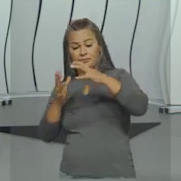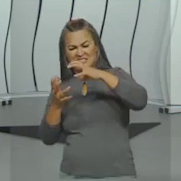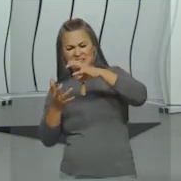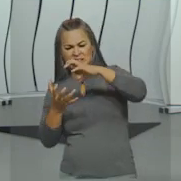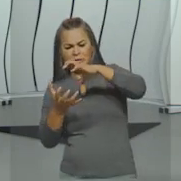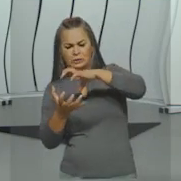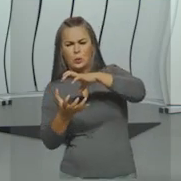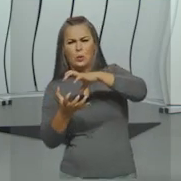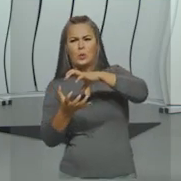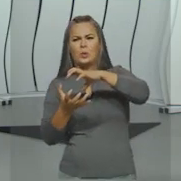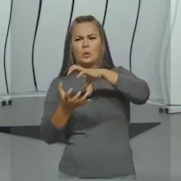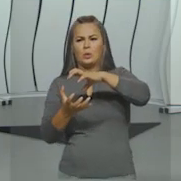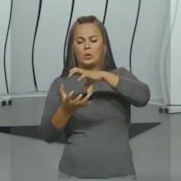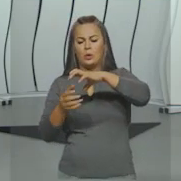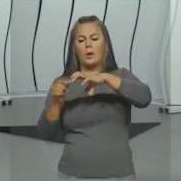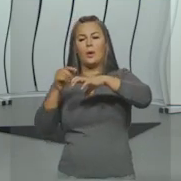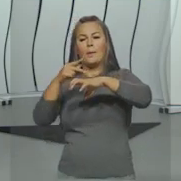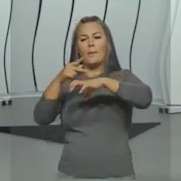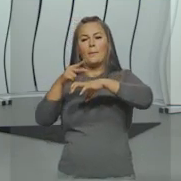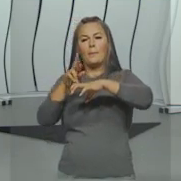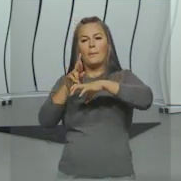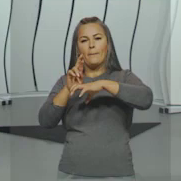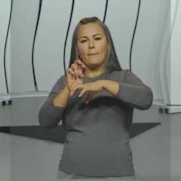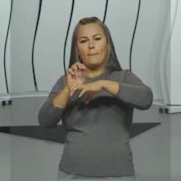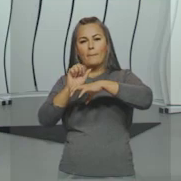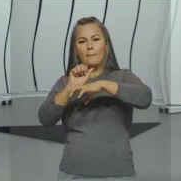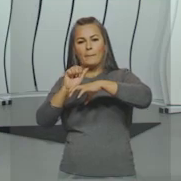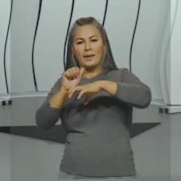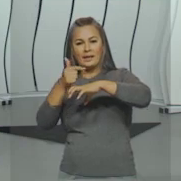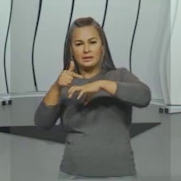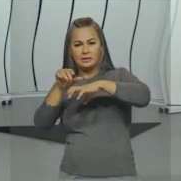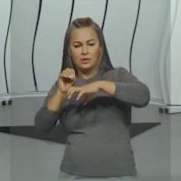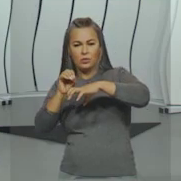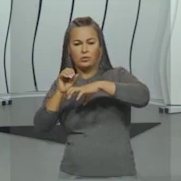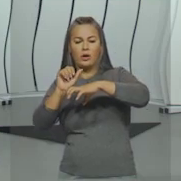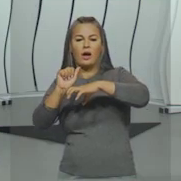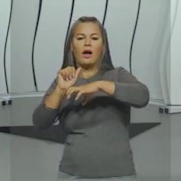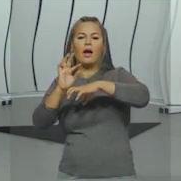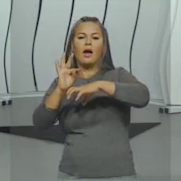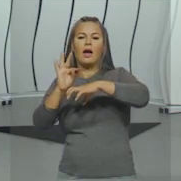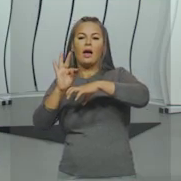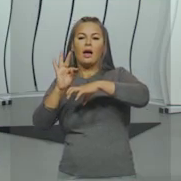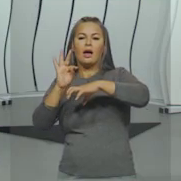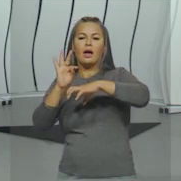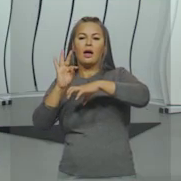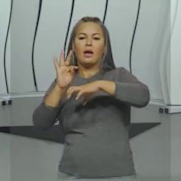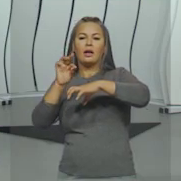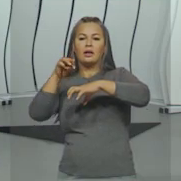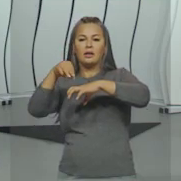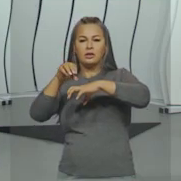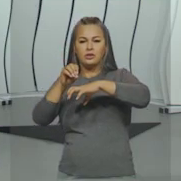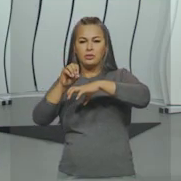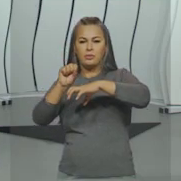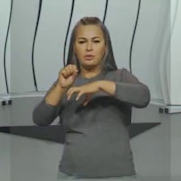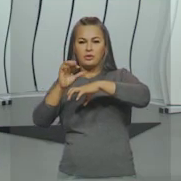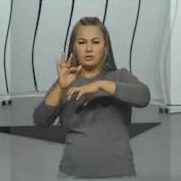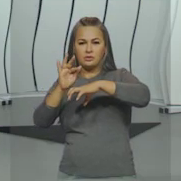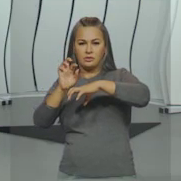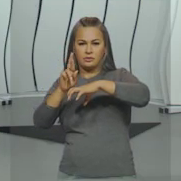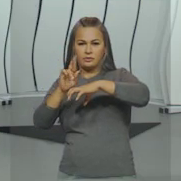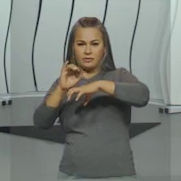vamos dizer assim, pressionando os corpos que estão no planeta. A pressão atmosférica é uma pressão exercida